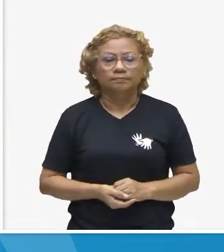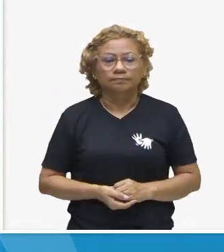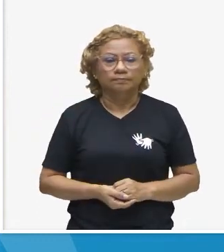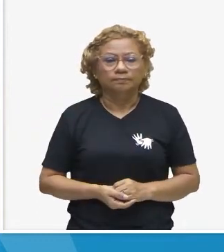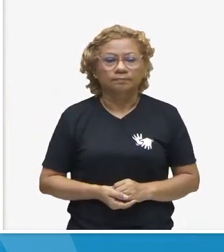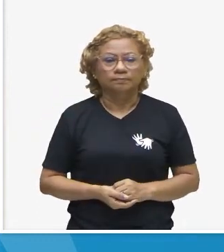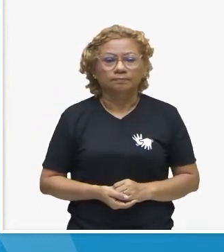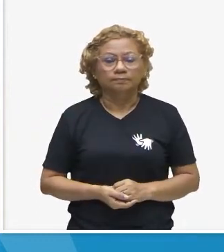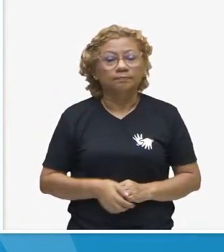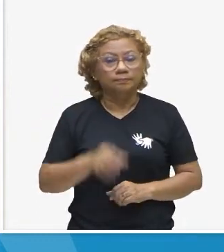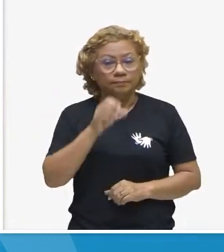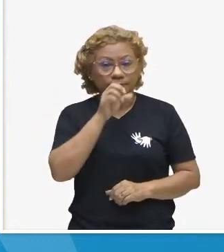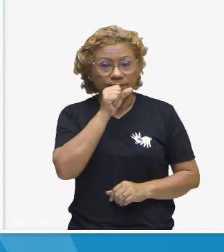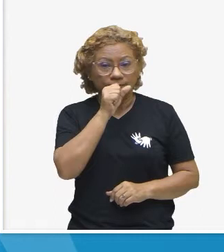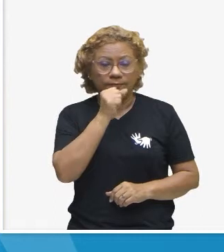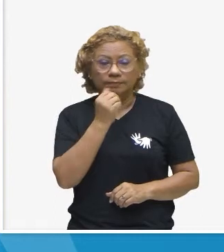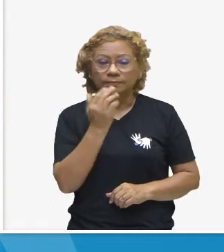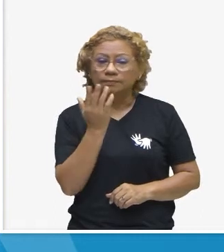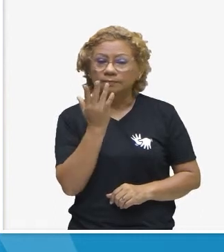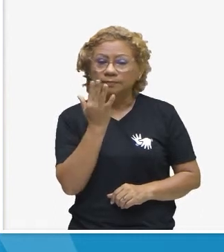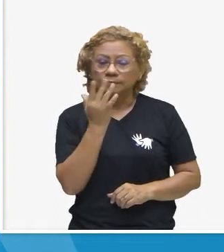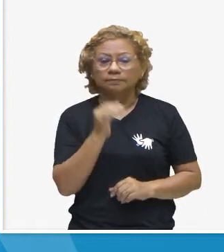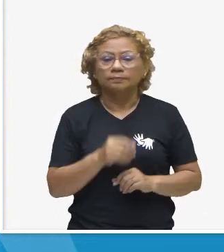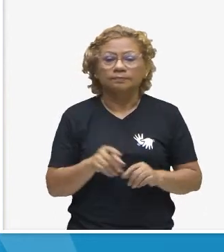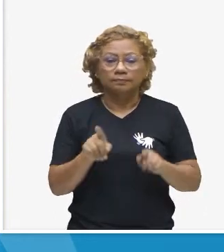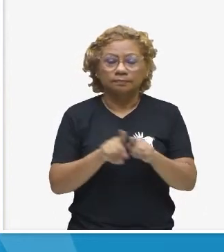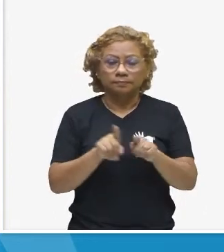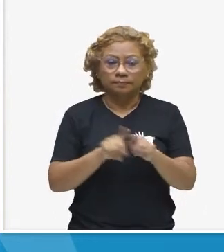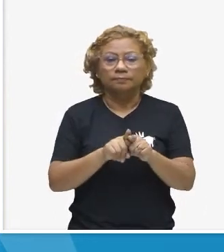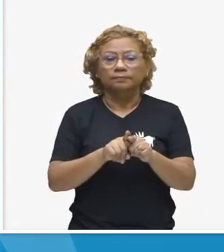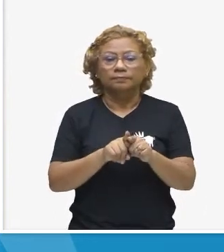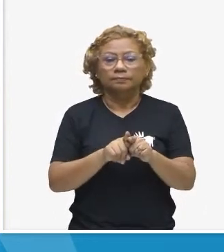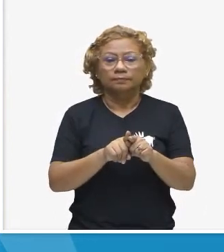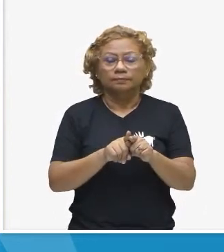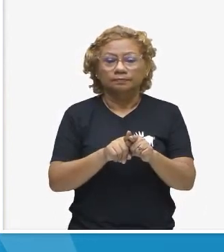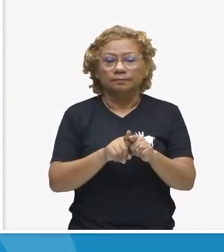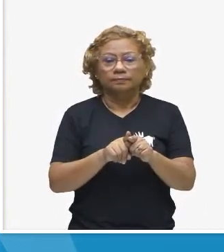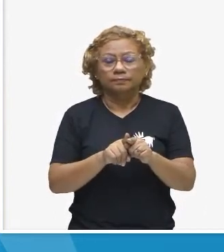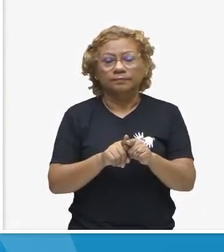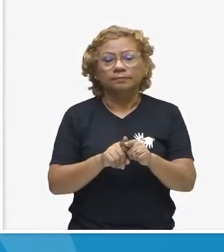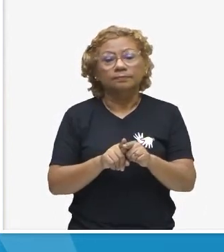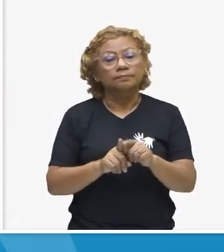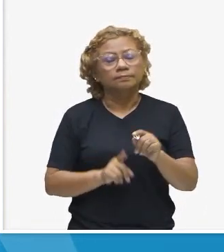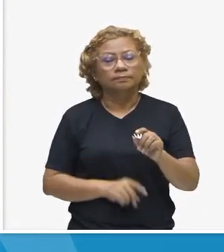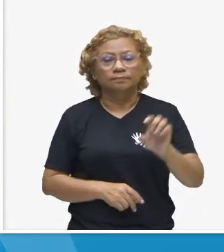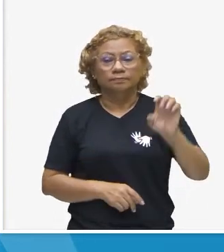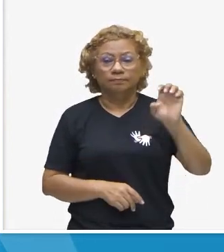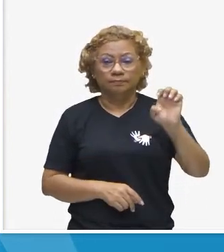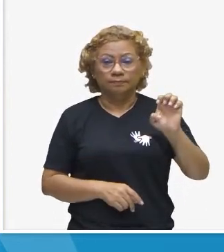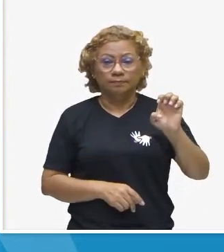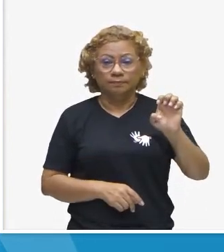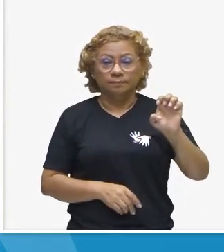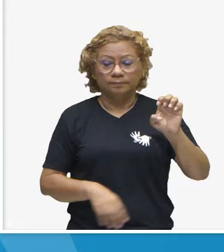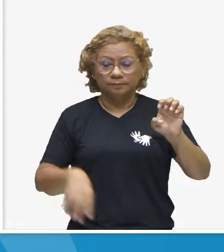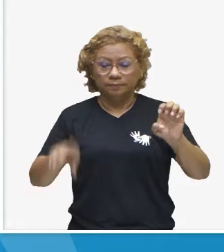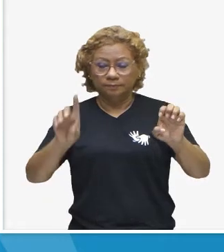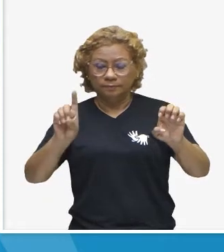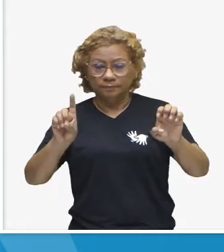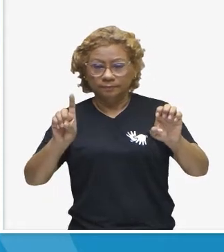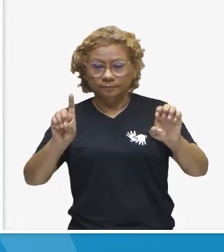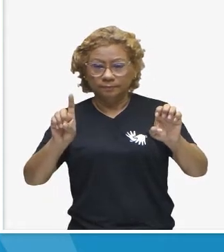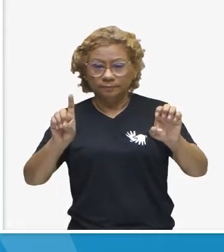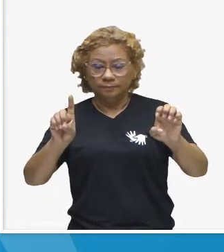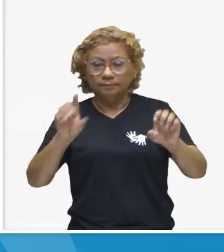figura aparece amarelo, está na parte de baixo do lado esquerdo. Isso quer dizer o seguinte: